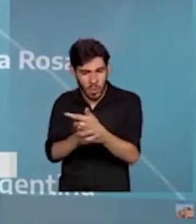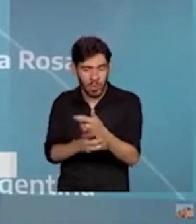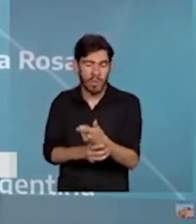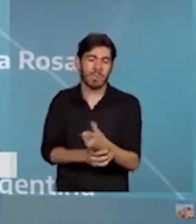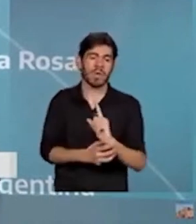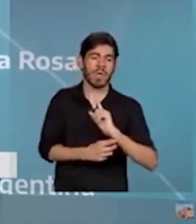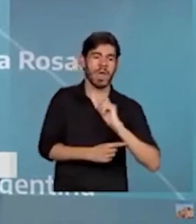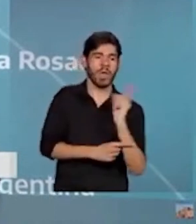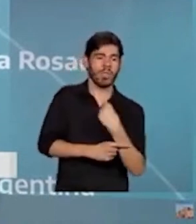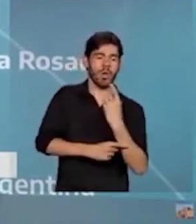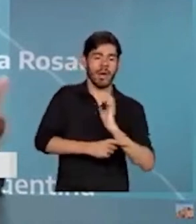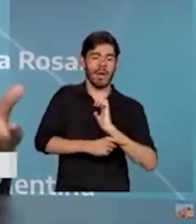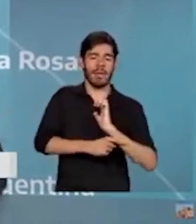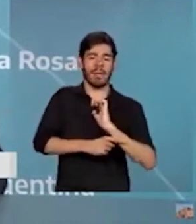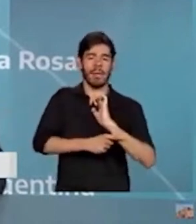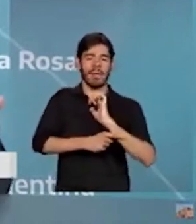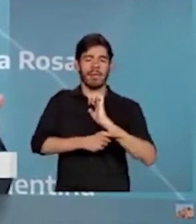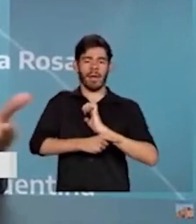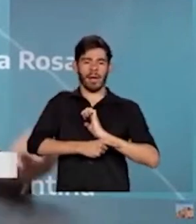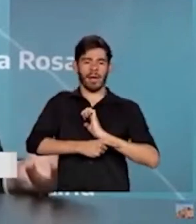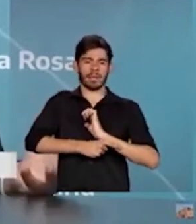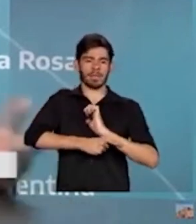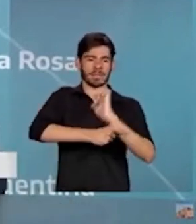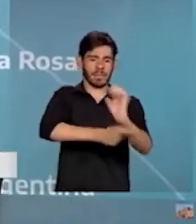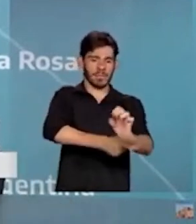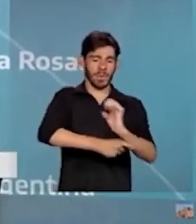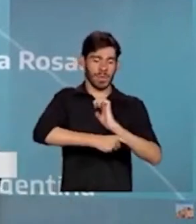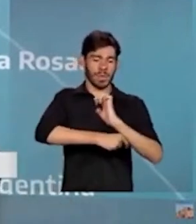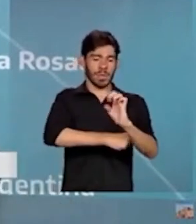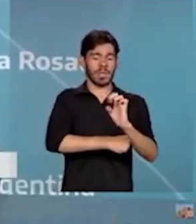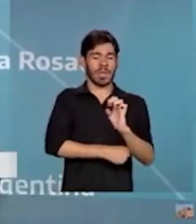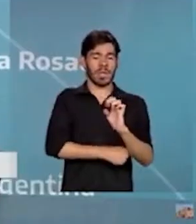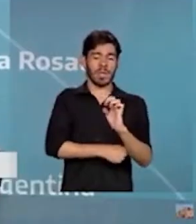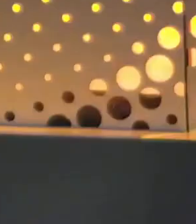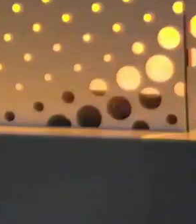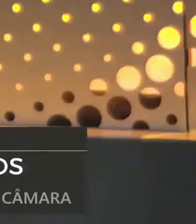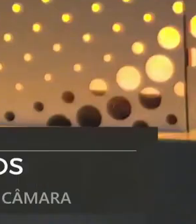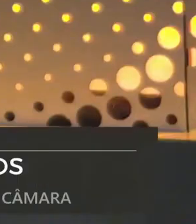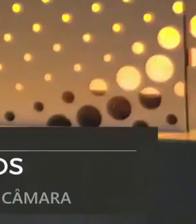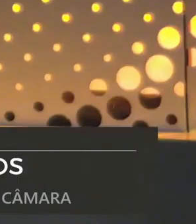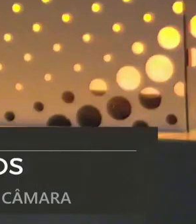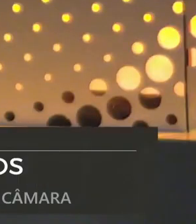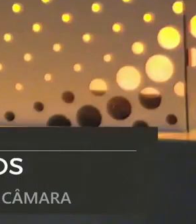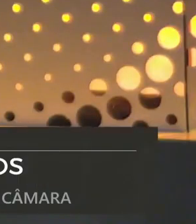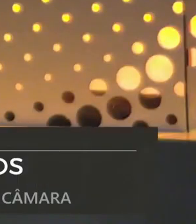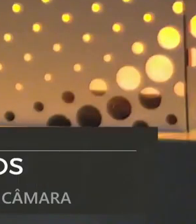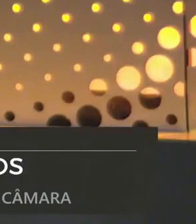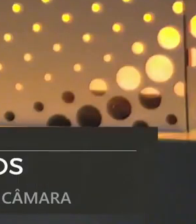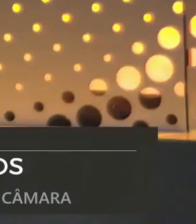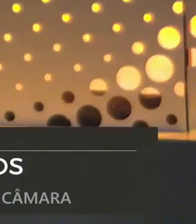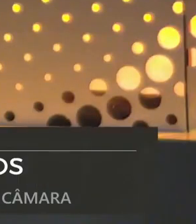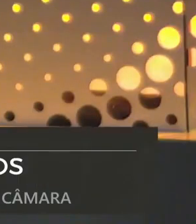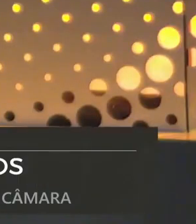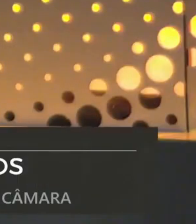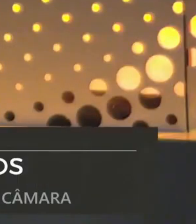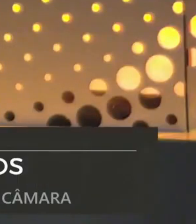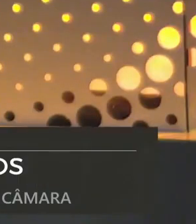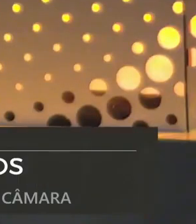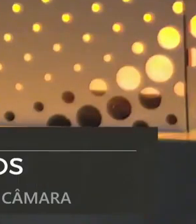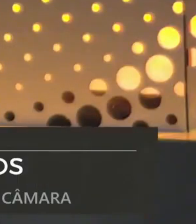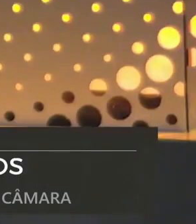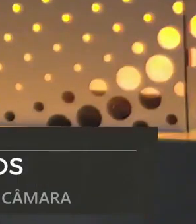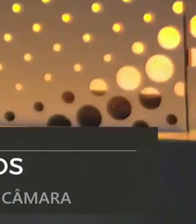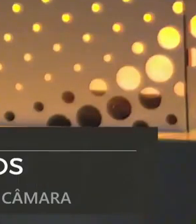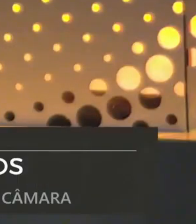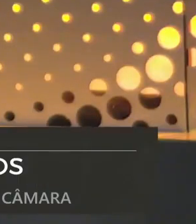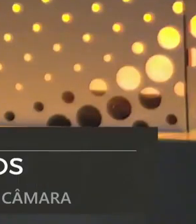recorrer novamente ao Constantino Nossa economista aqui porque consta a equipe Econômica tem pressa né o orçamento de 2024 precisa ser encaminhado ao